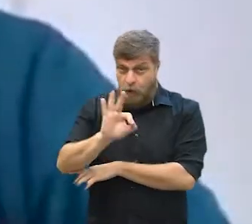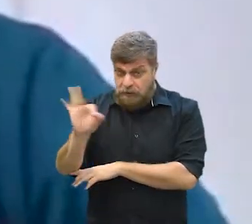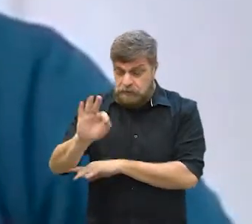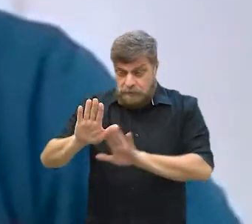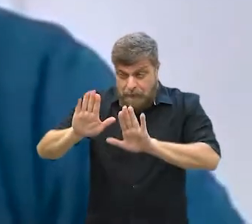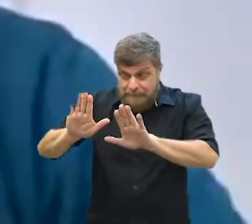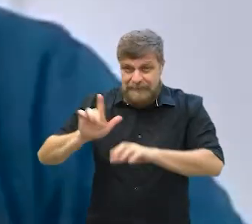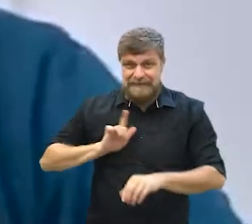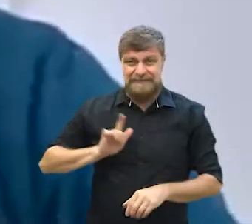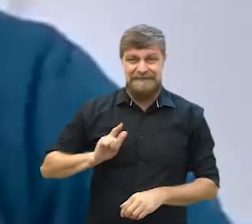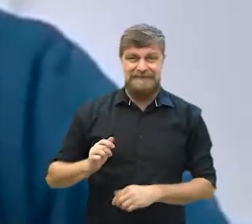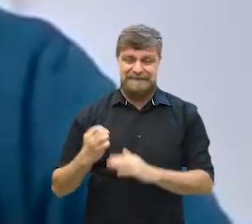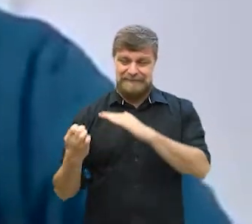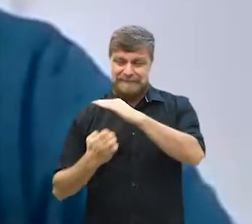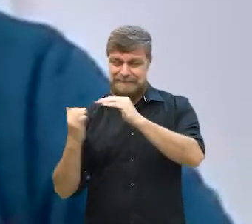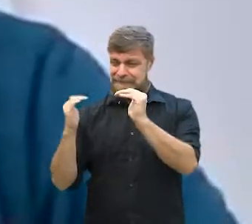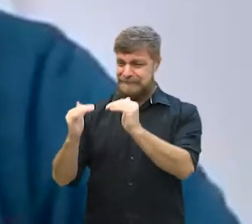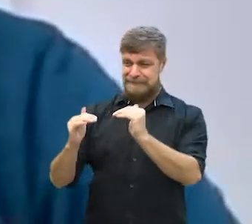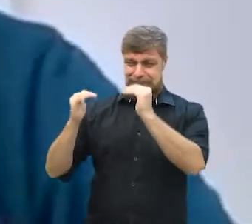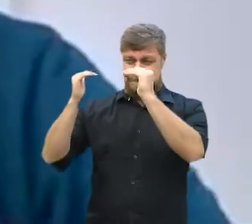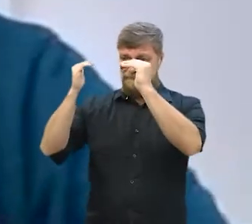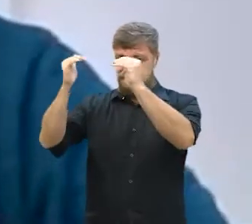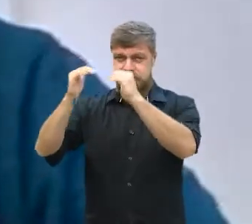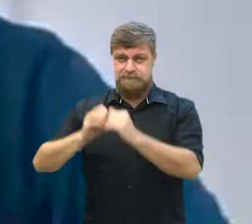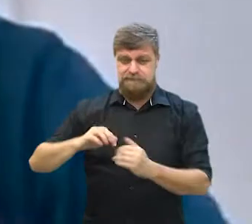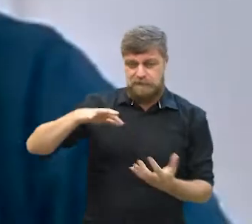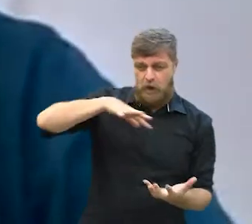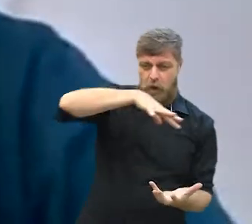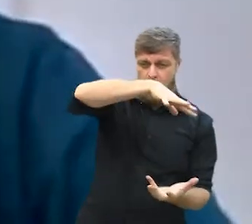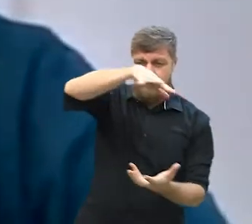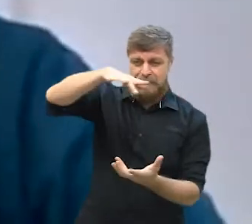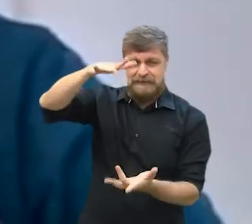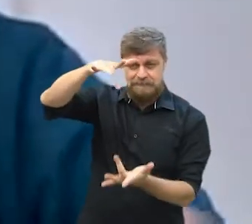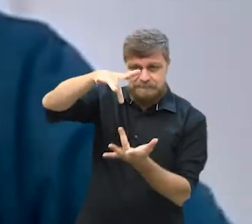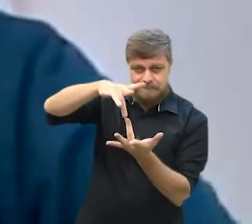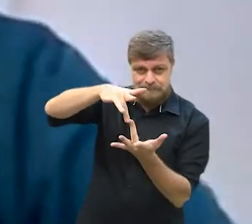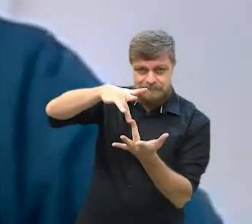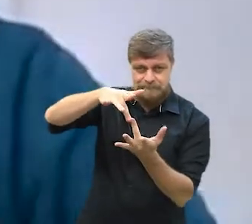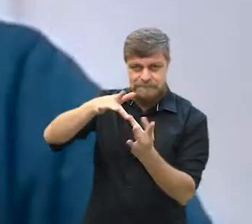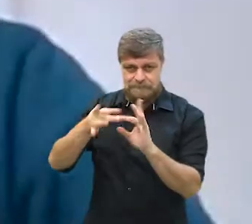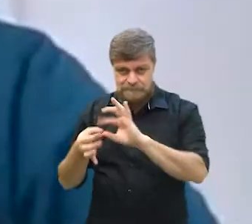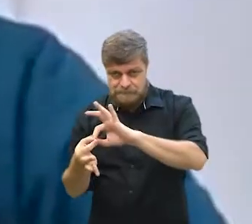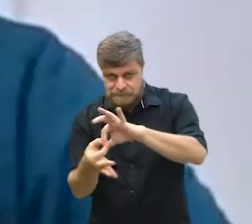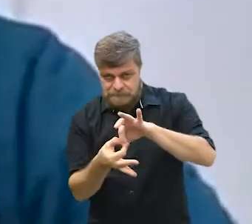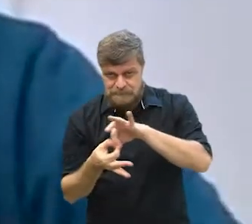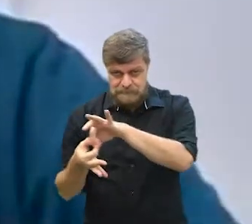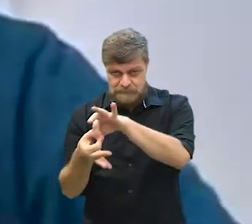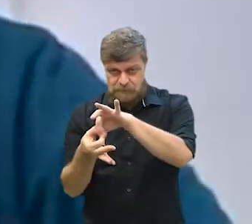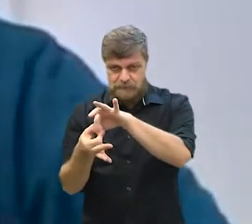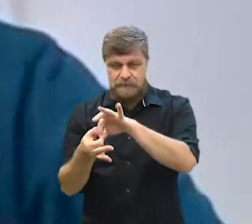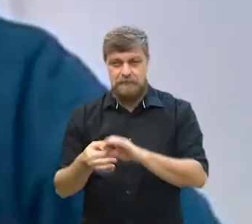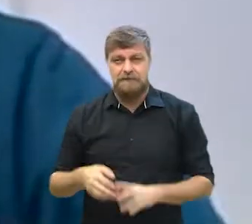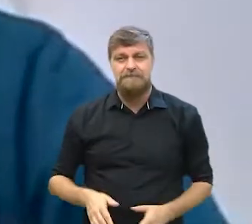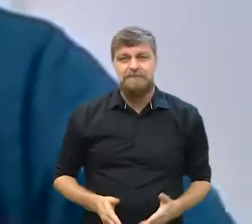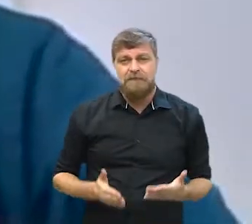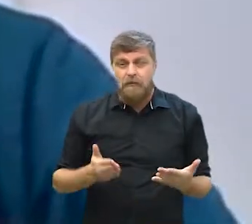porém, pelo alto nível, por serem empresas globais, multinacionais, presentes ao redor do mundo